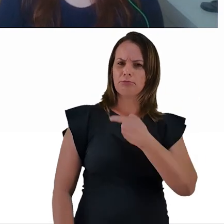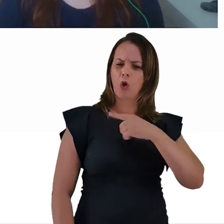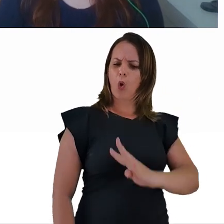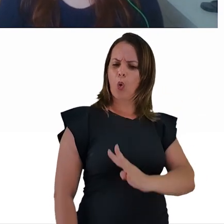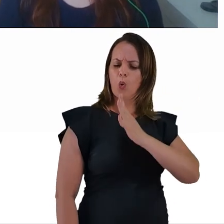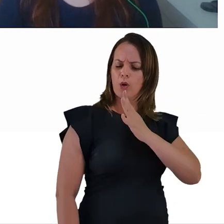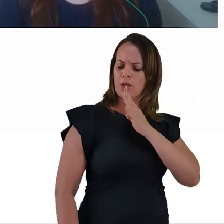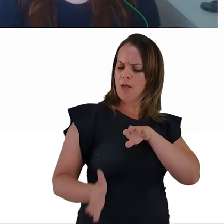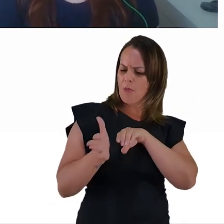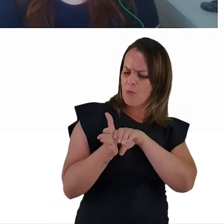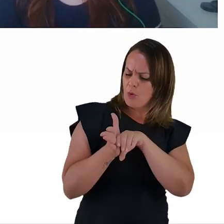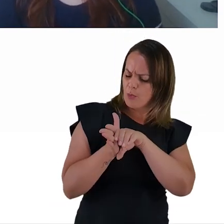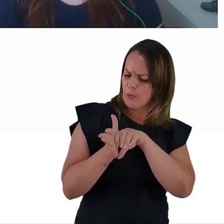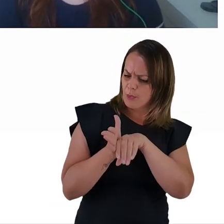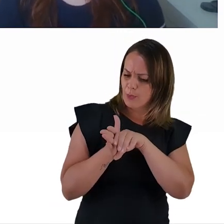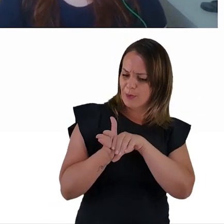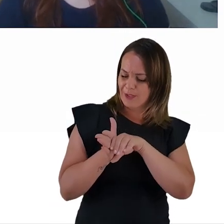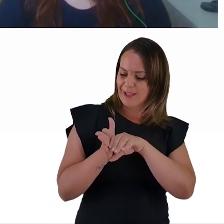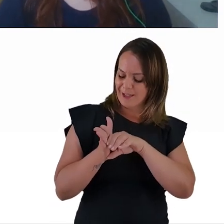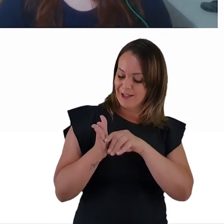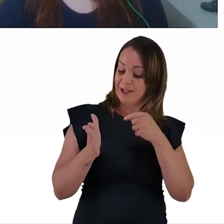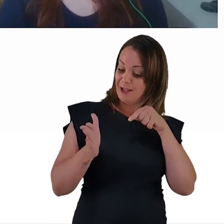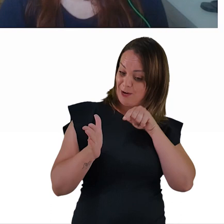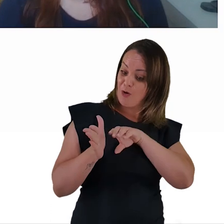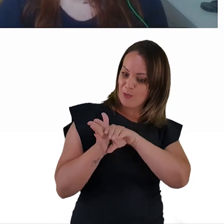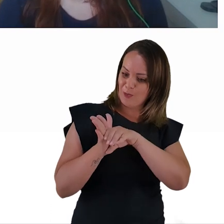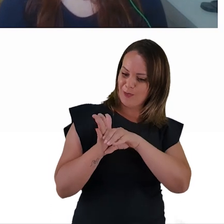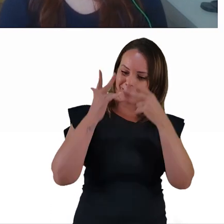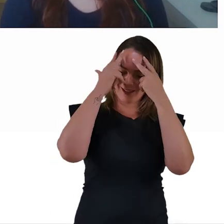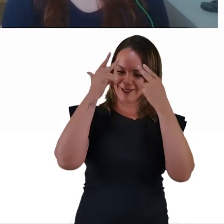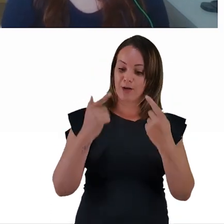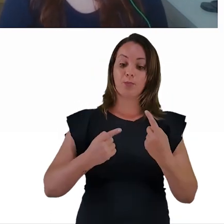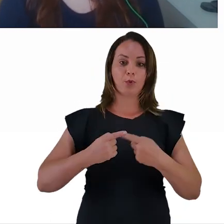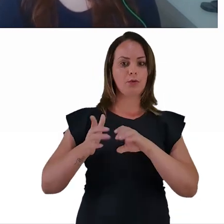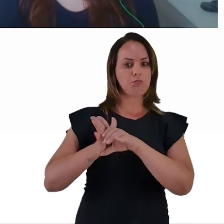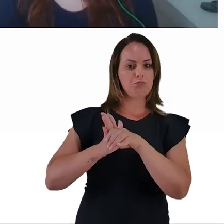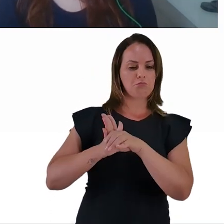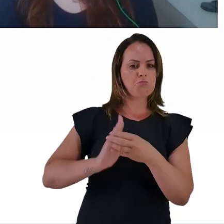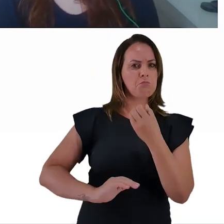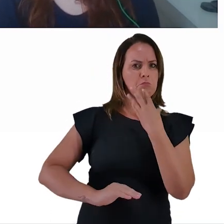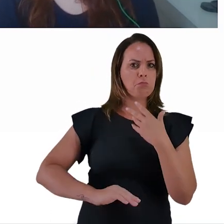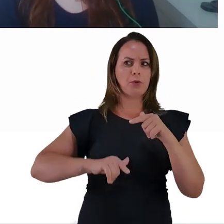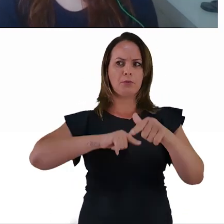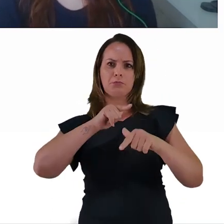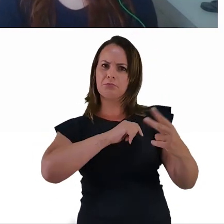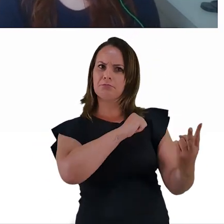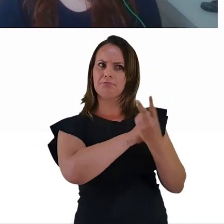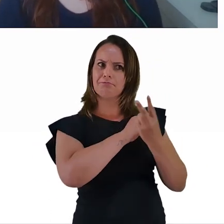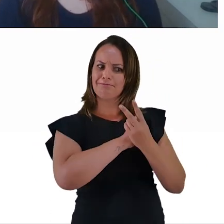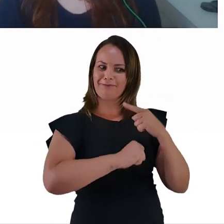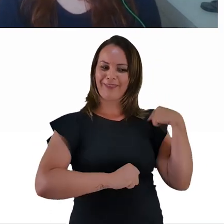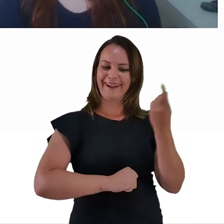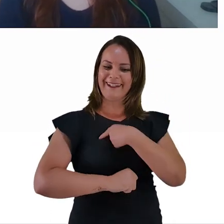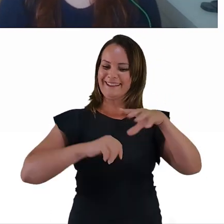a partir dela, fique tranquilos, porque ela está fazendo um bom trabalho para proteger todos os nossos castelos, de todos